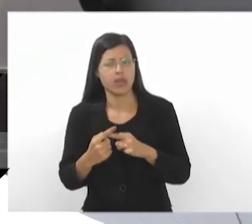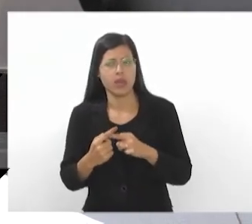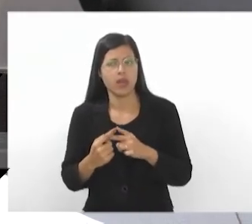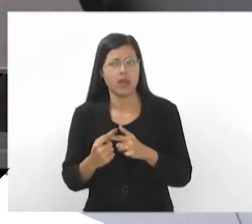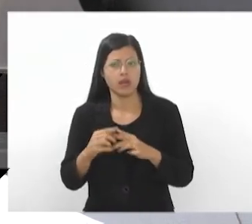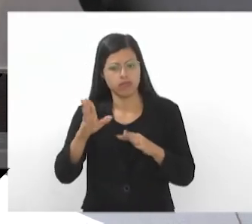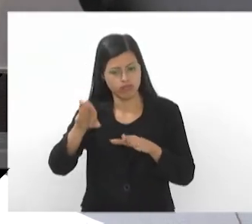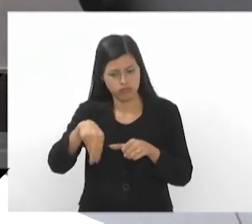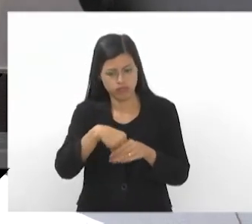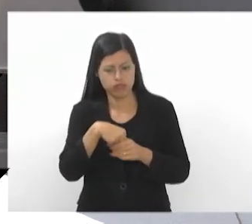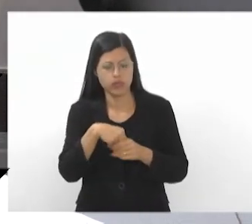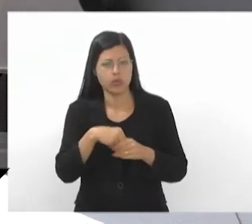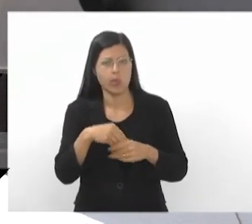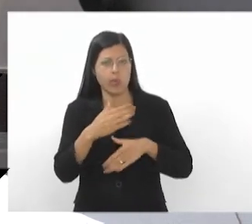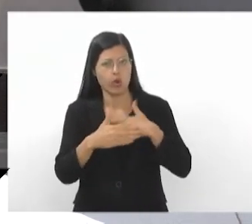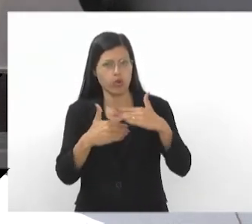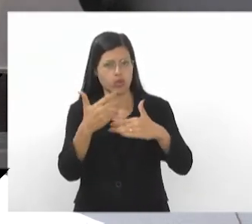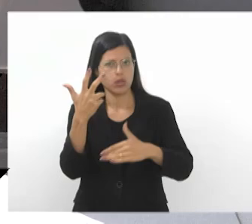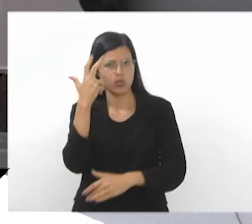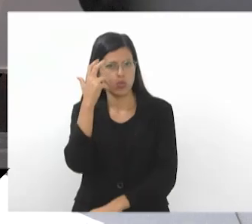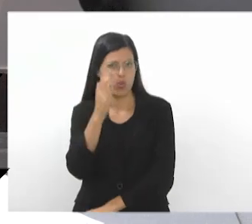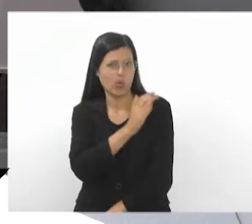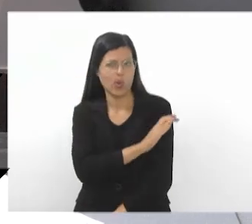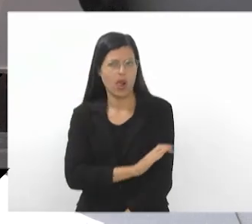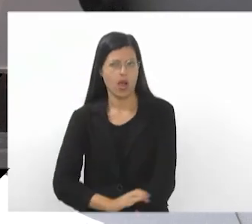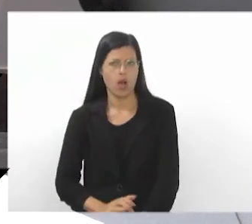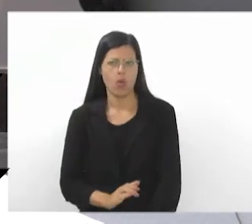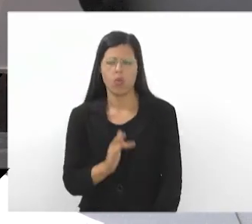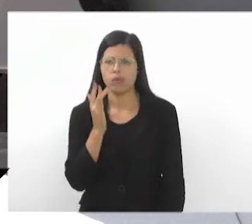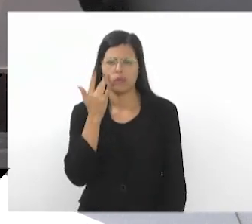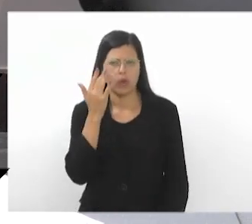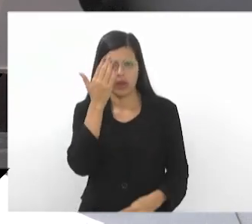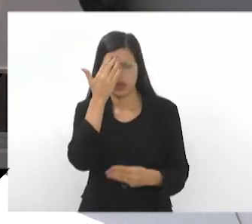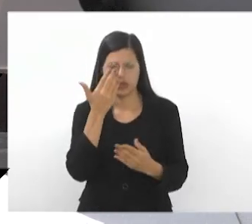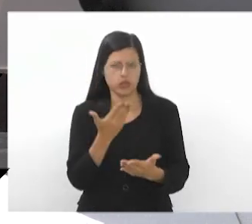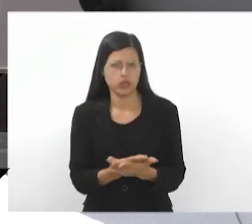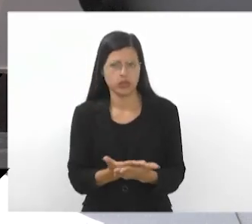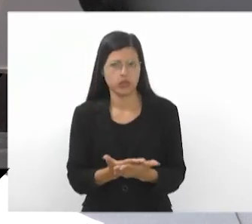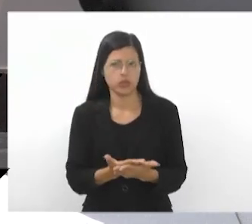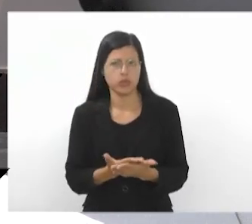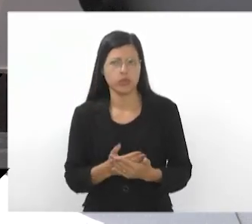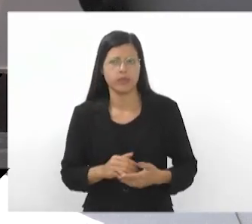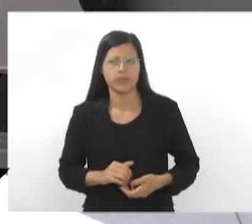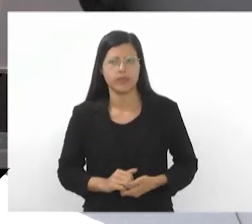do nosso processo cultural. Então, eu não acho que...